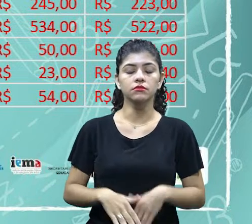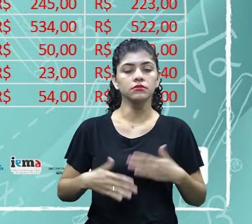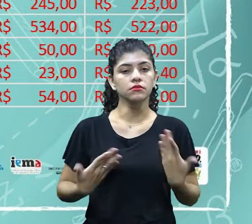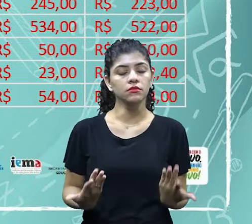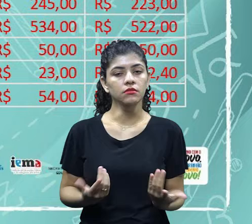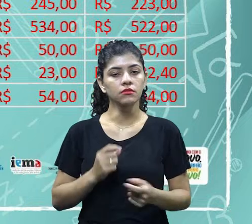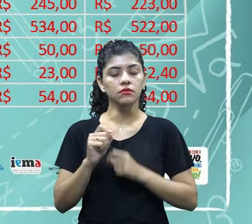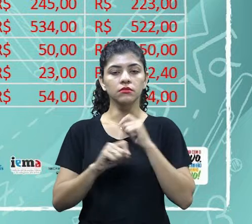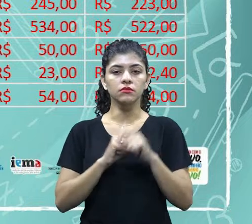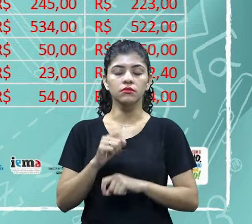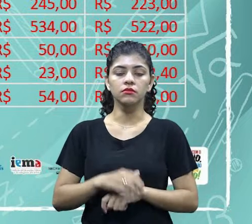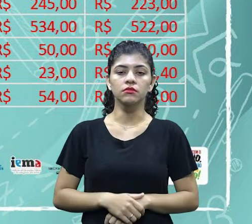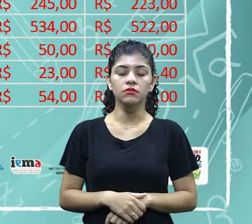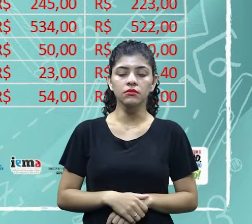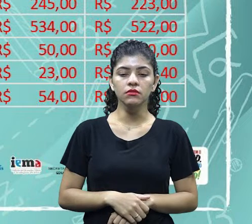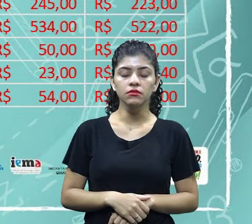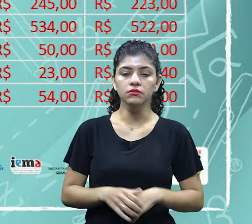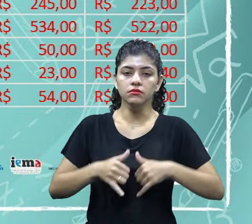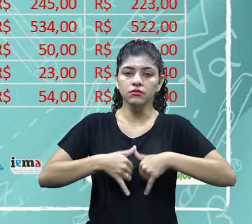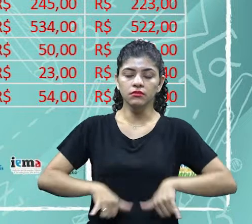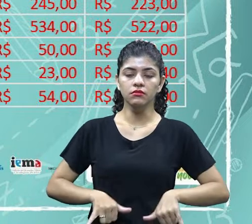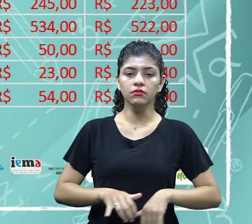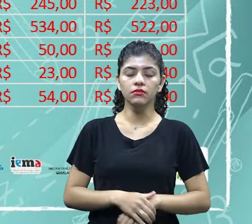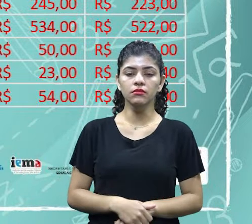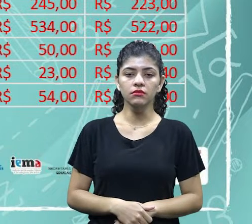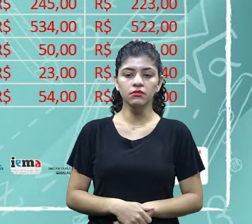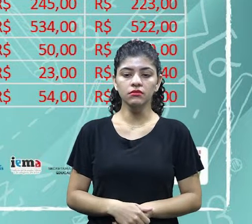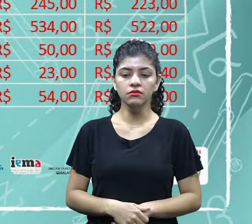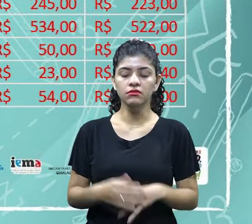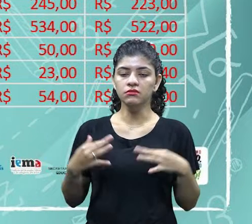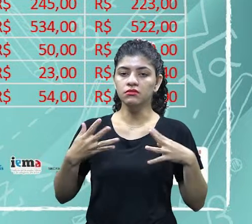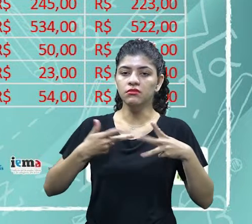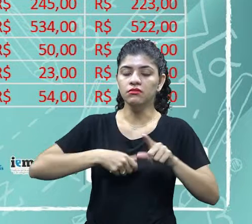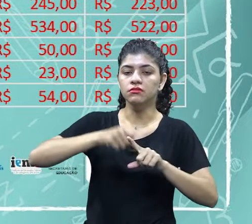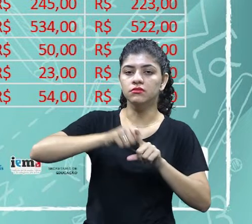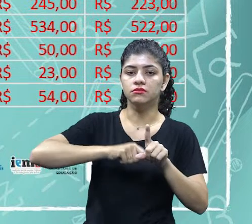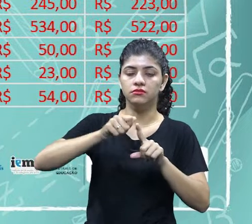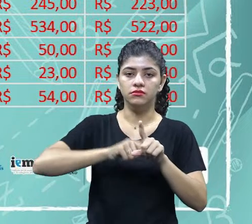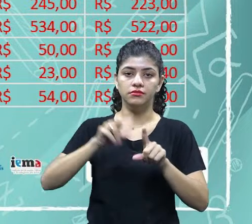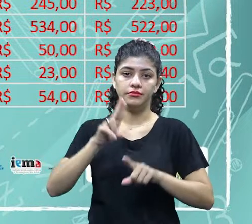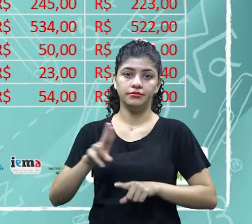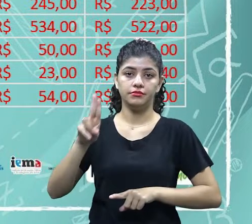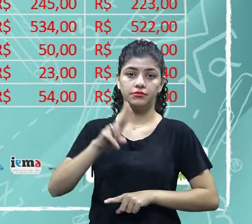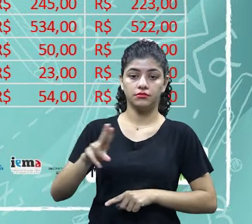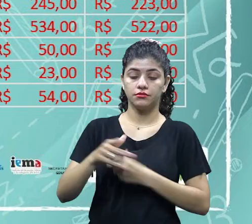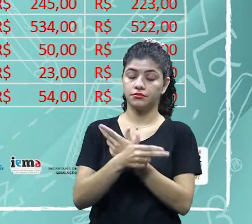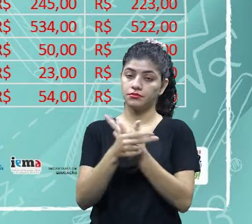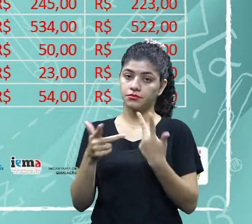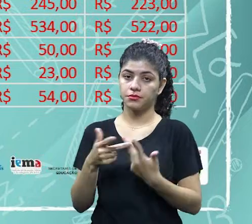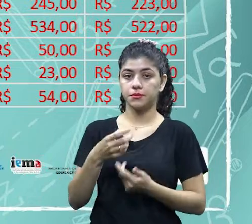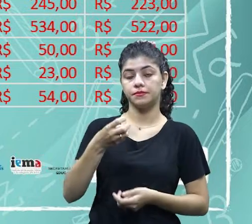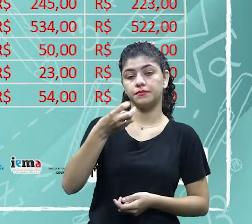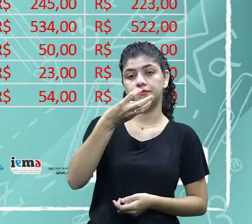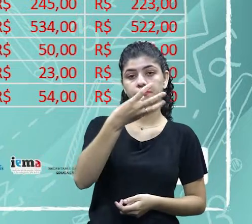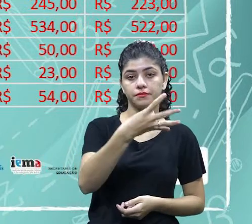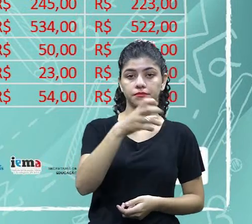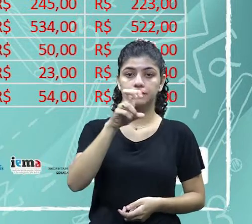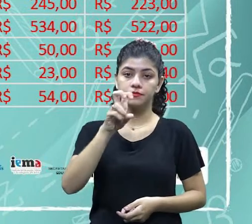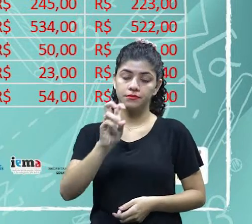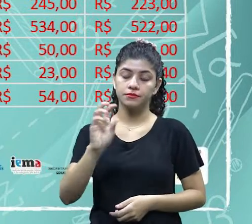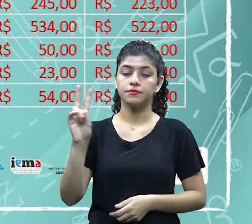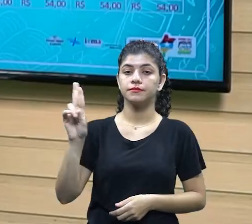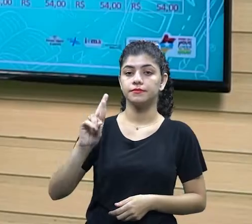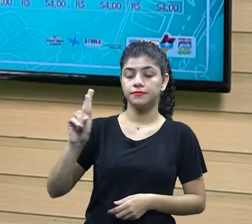Então, é uma despesa fixa. Todos os meses foi consumido R$ 54